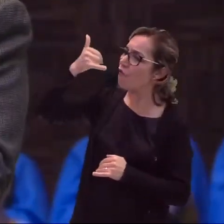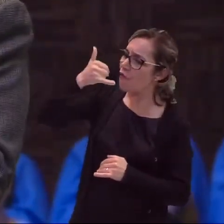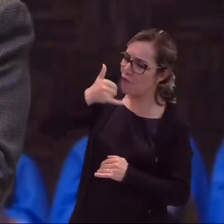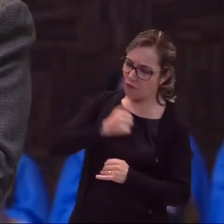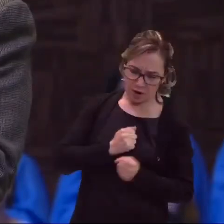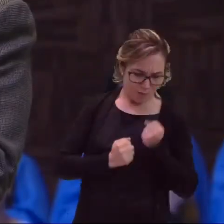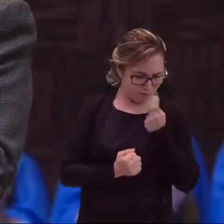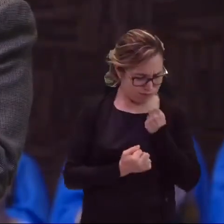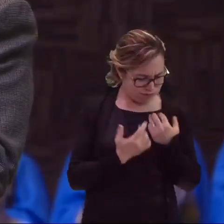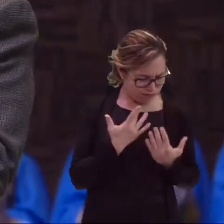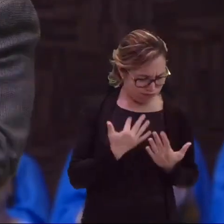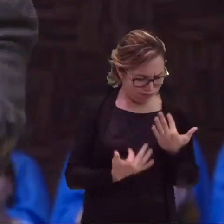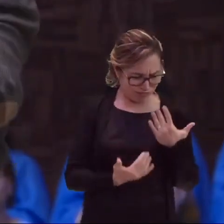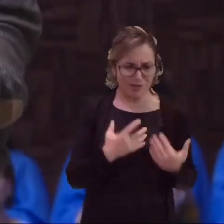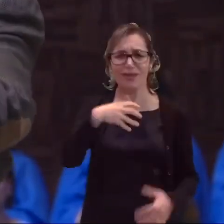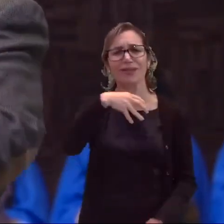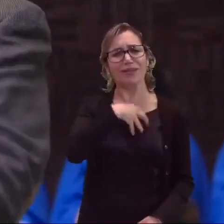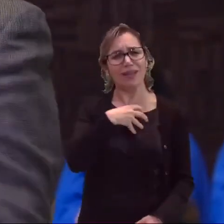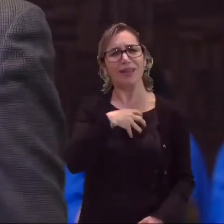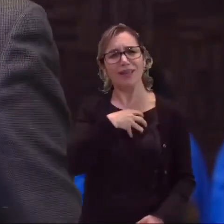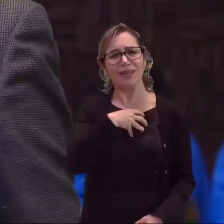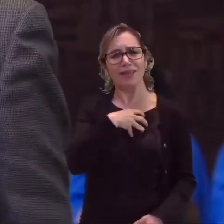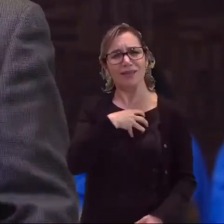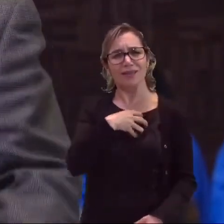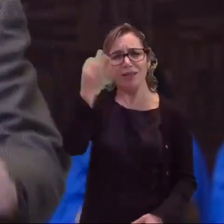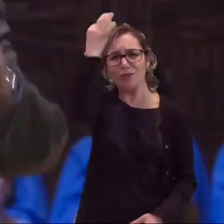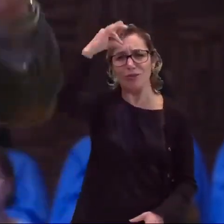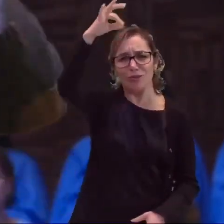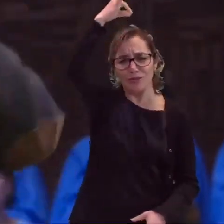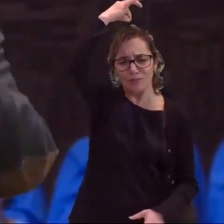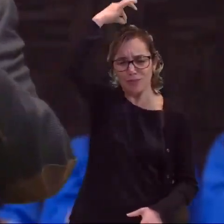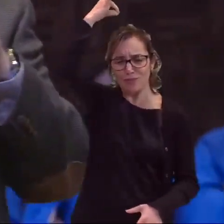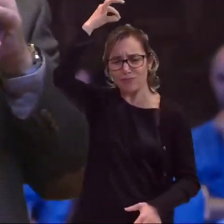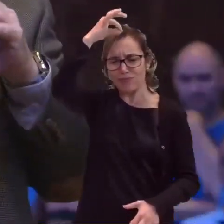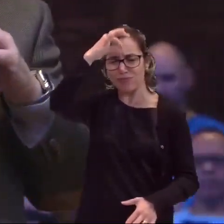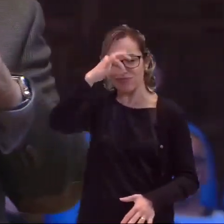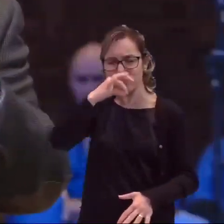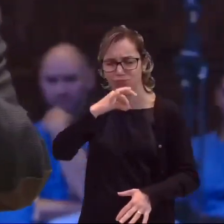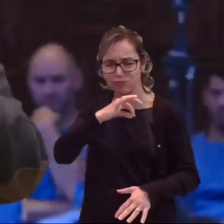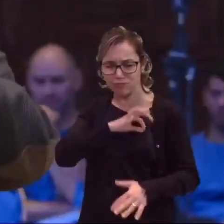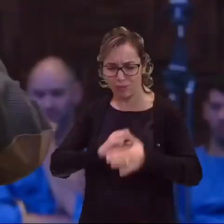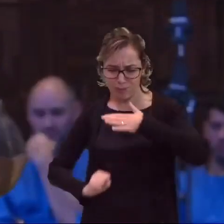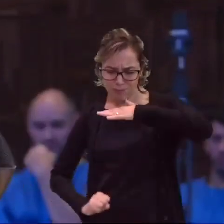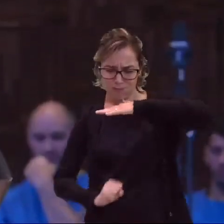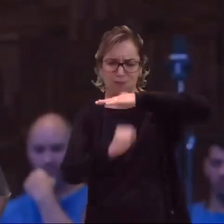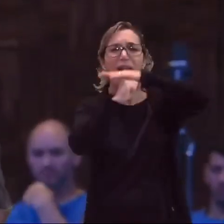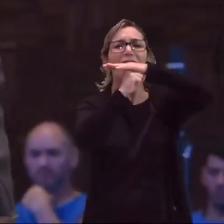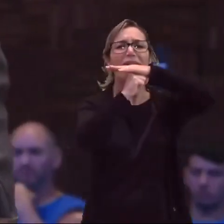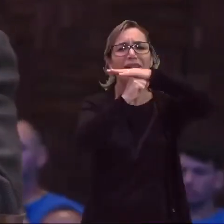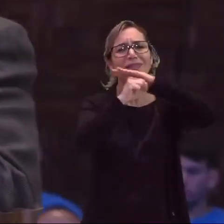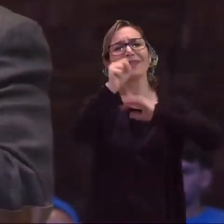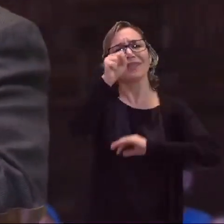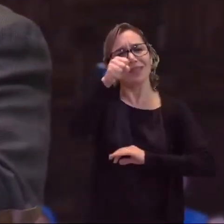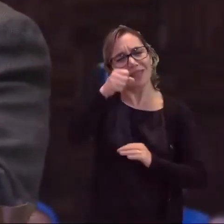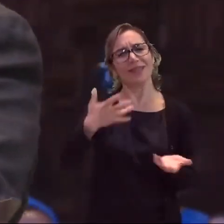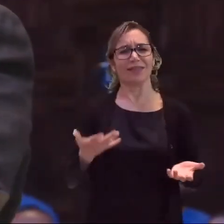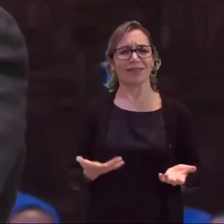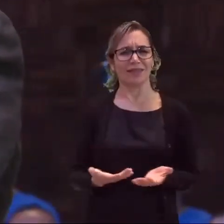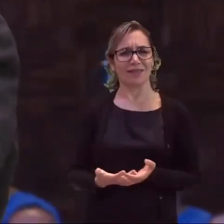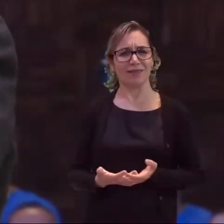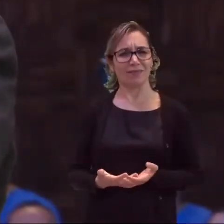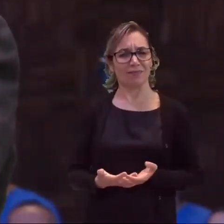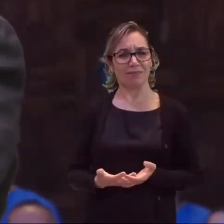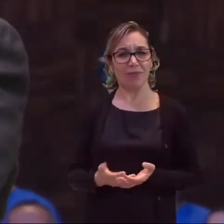cheio do espírito é assim que começa às vezes a gente imagina que isso é cheia do espírito é um processo